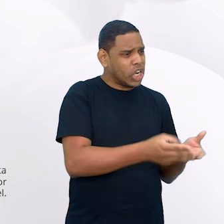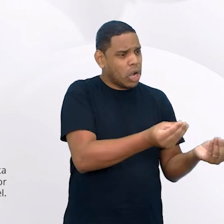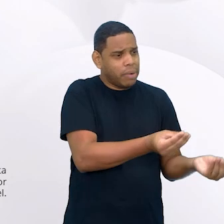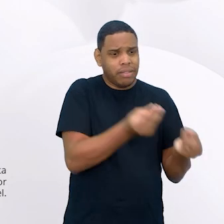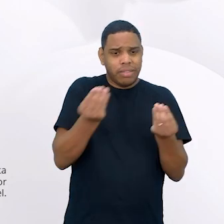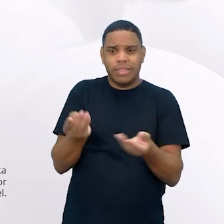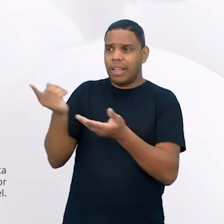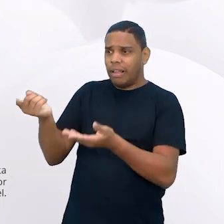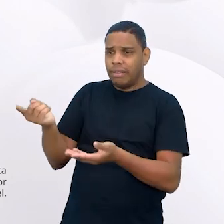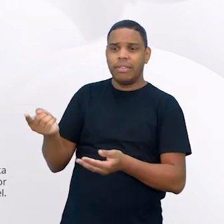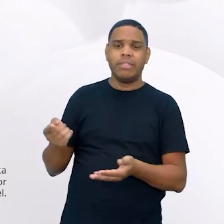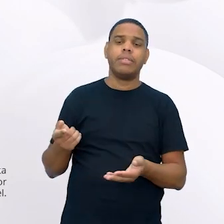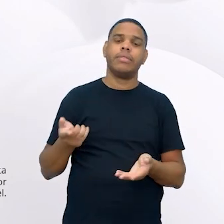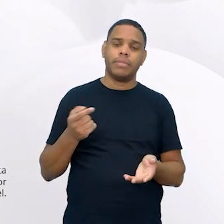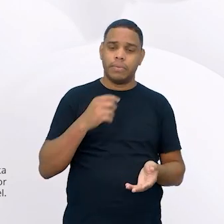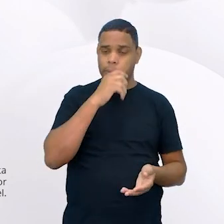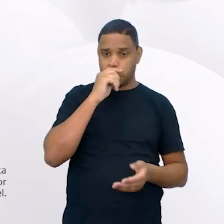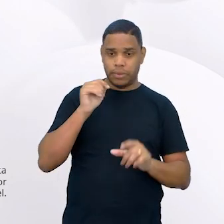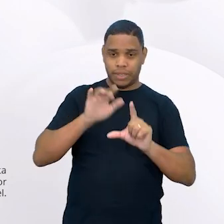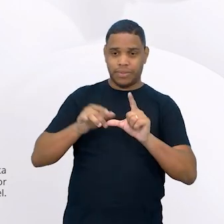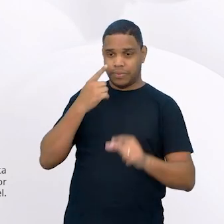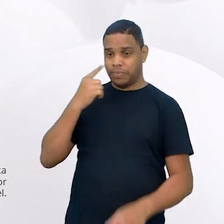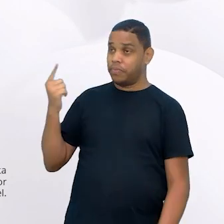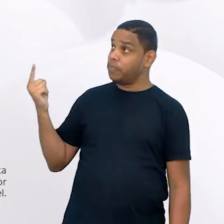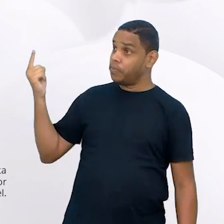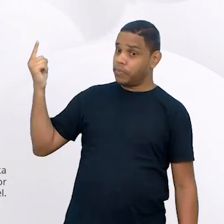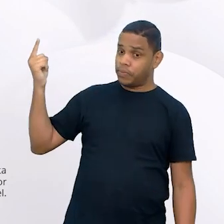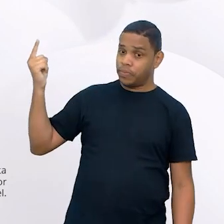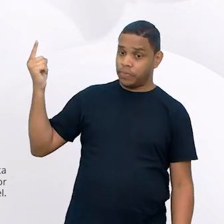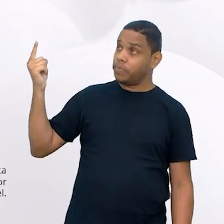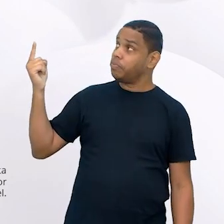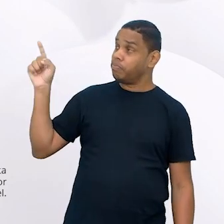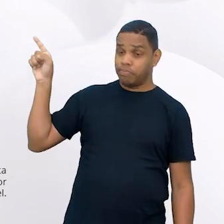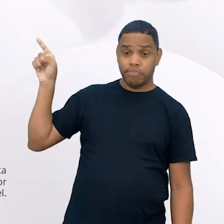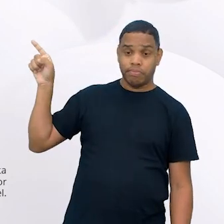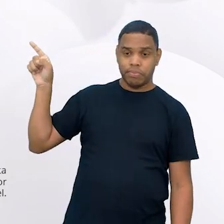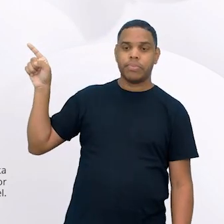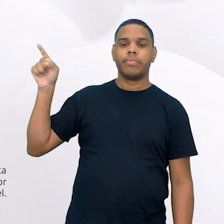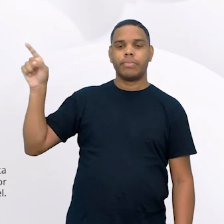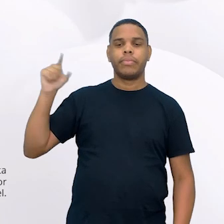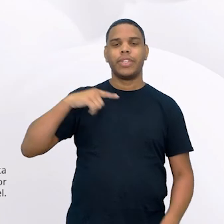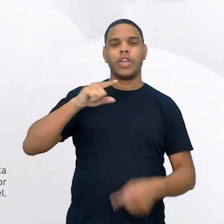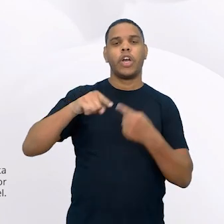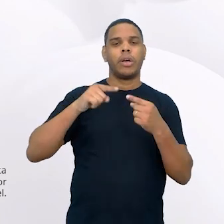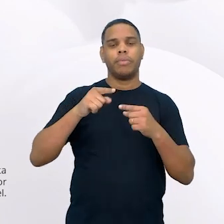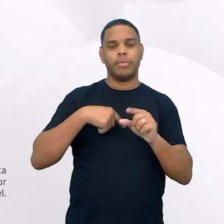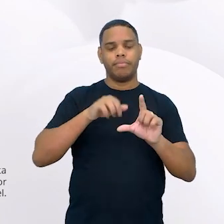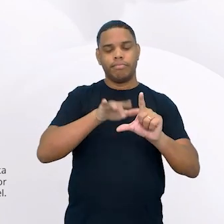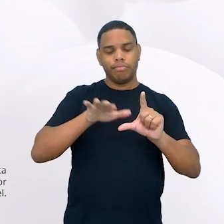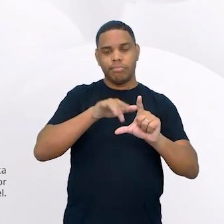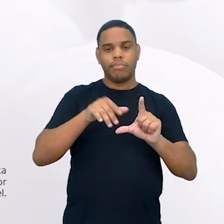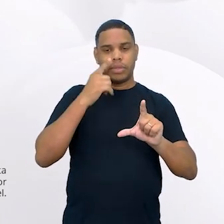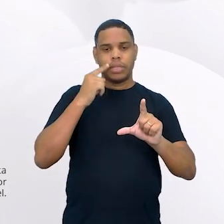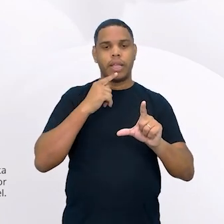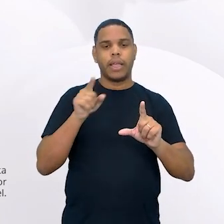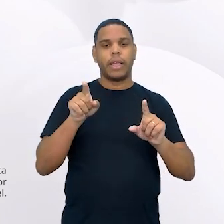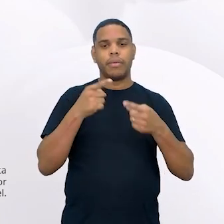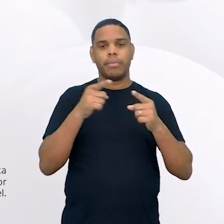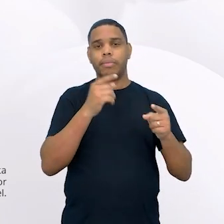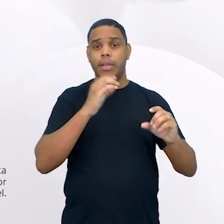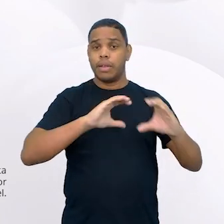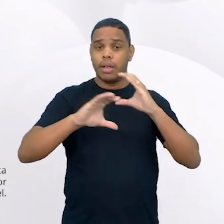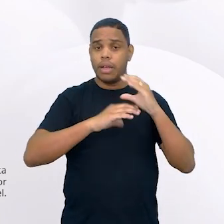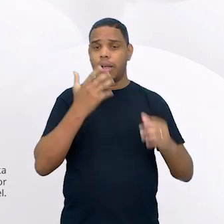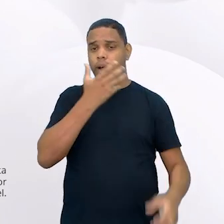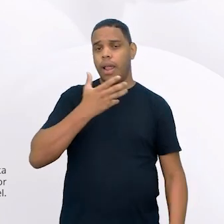uma trilha que é muito bonita, no QR Code ali vocês acessam um clipe onde você tem a trilha